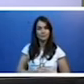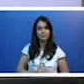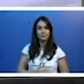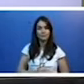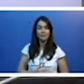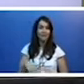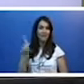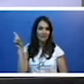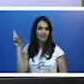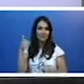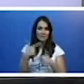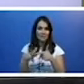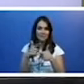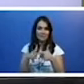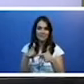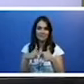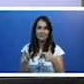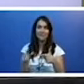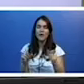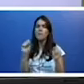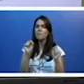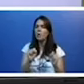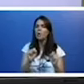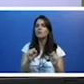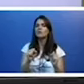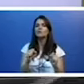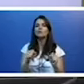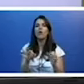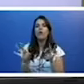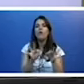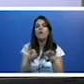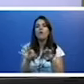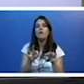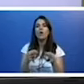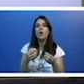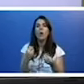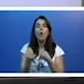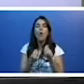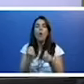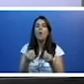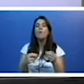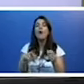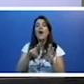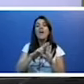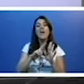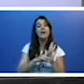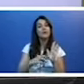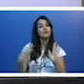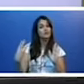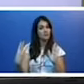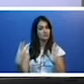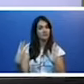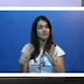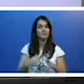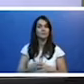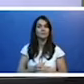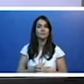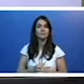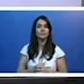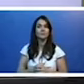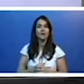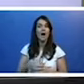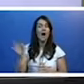Esse tipo de problema pode ser resolvido também por meio de regra de três, que nós aprendemos na última aula. Já